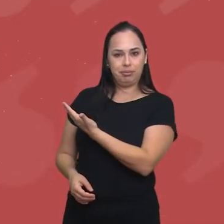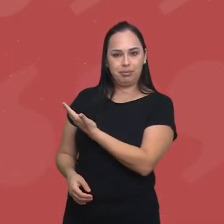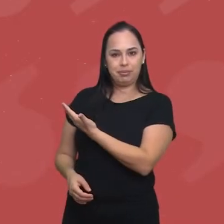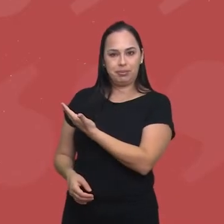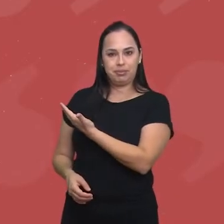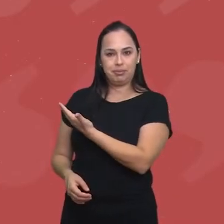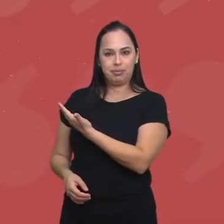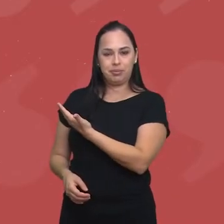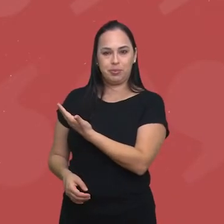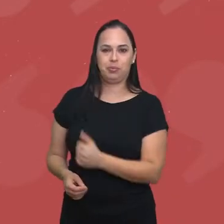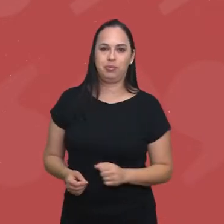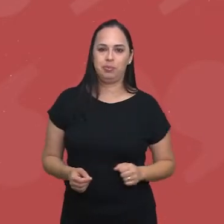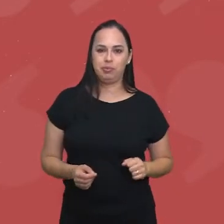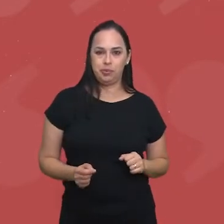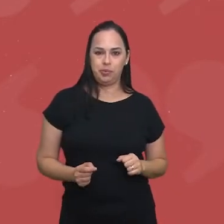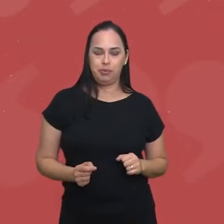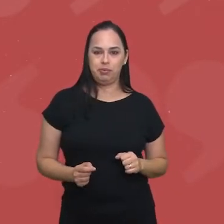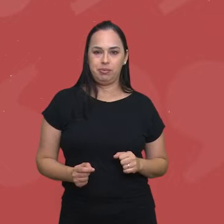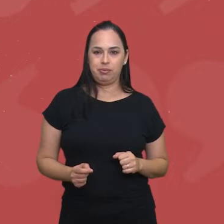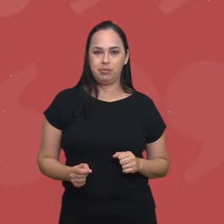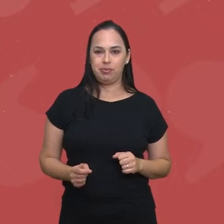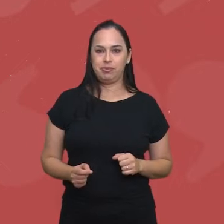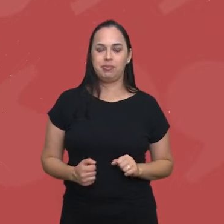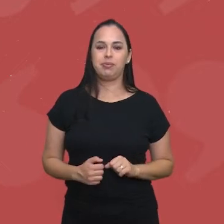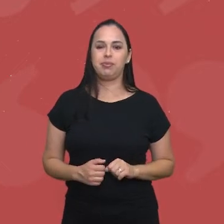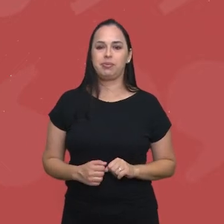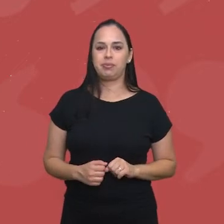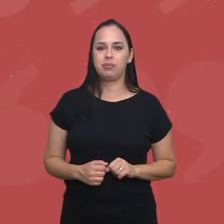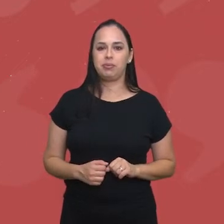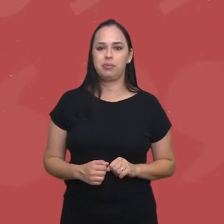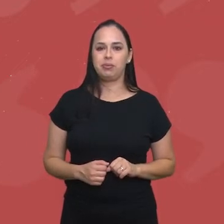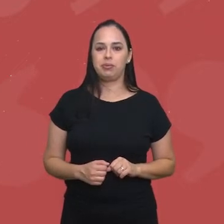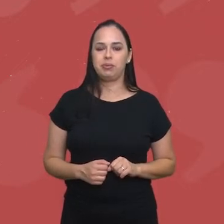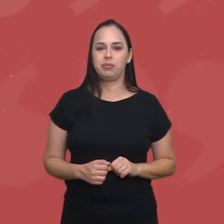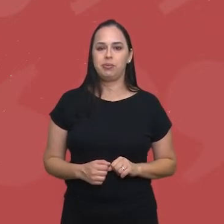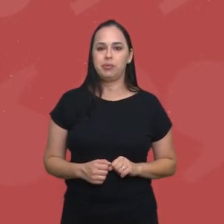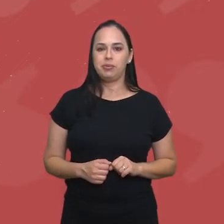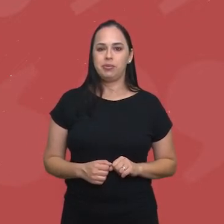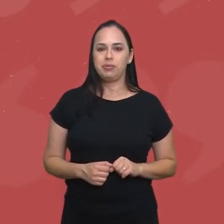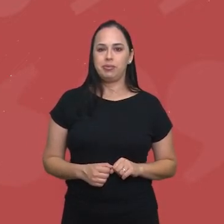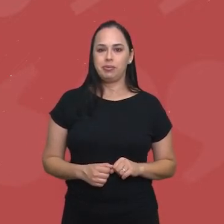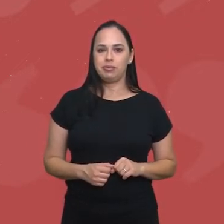feito o acompanhamento psicossocial de pacientes com câncer?